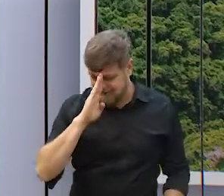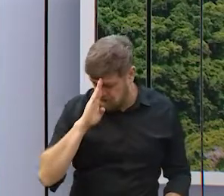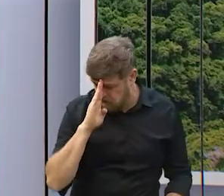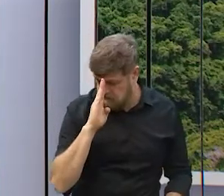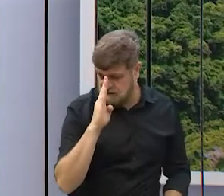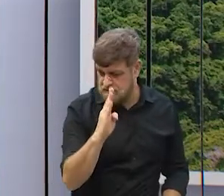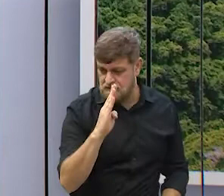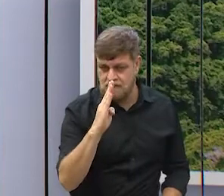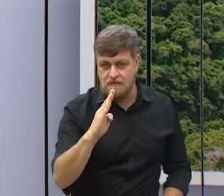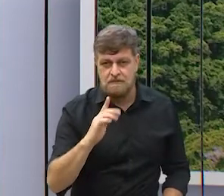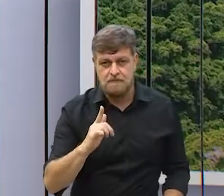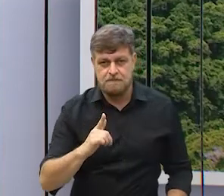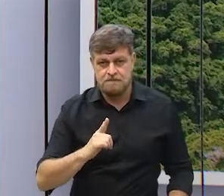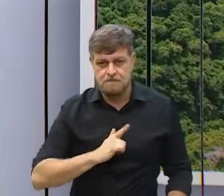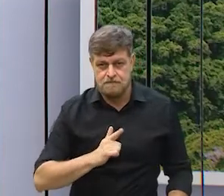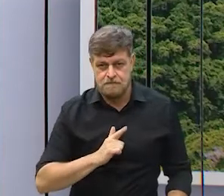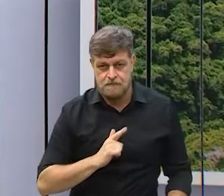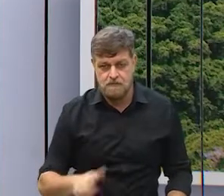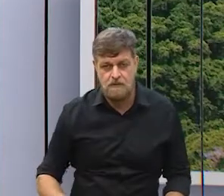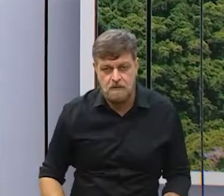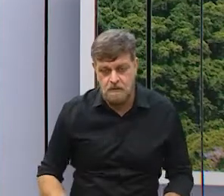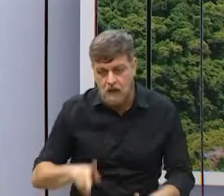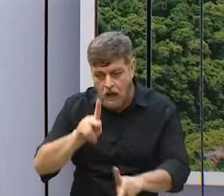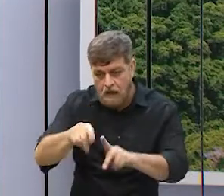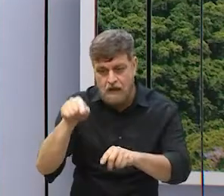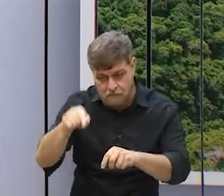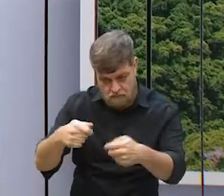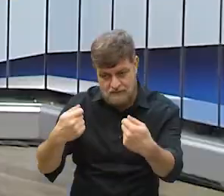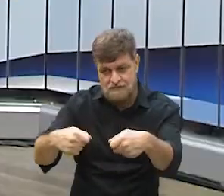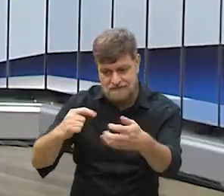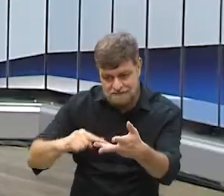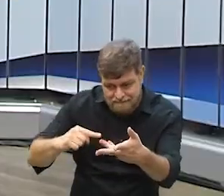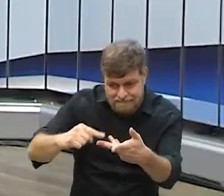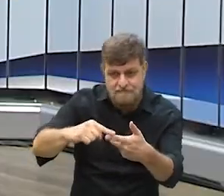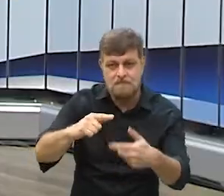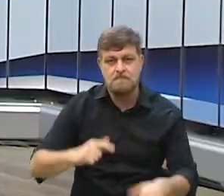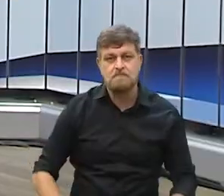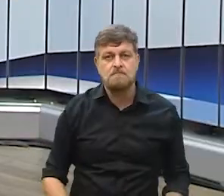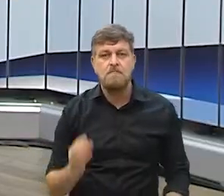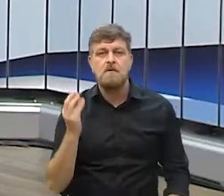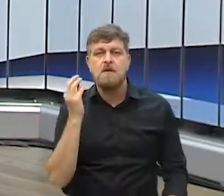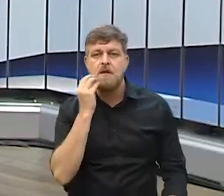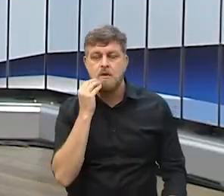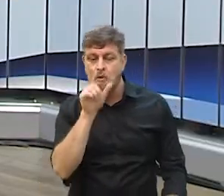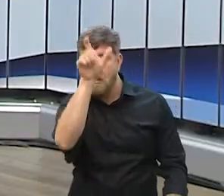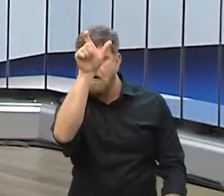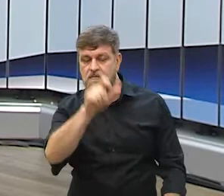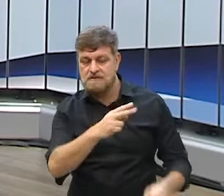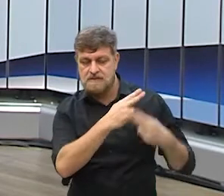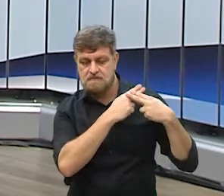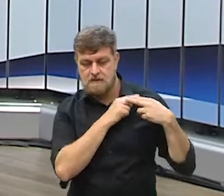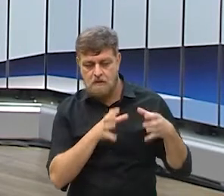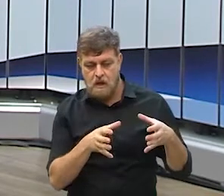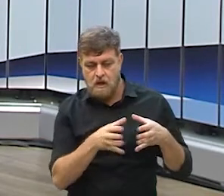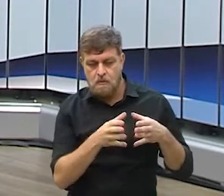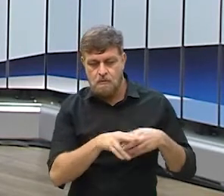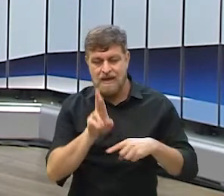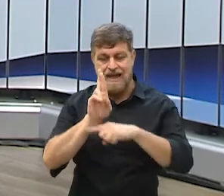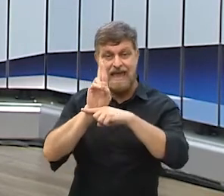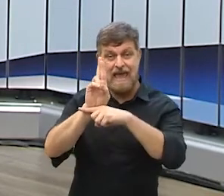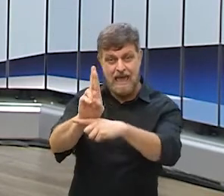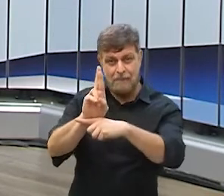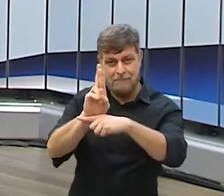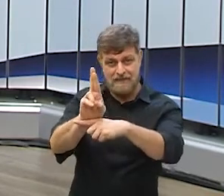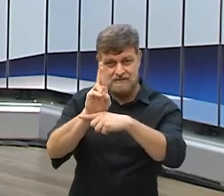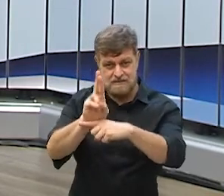nas necessidades da grande massa da população. Igor, e você, como presidente das comissões de